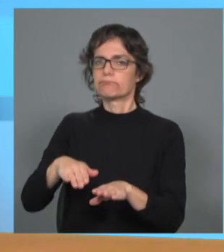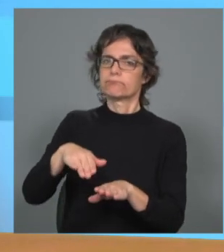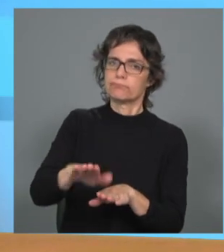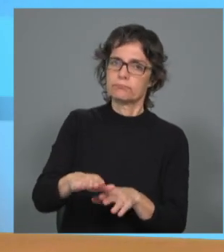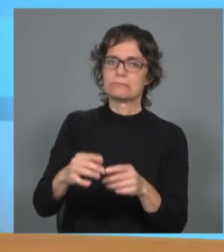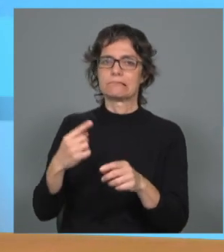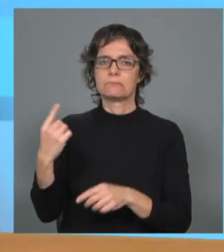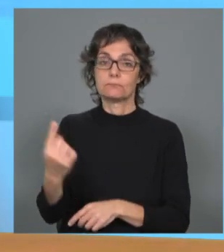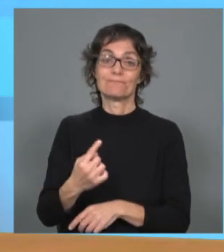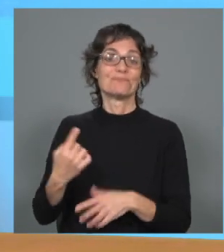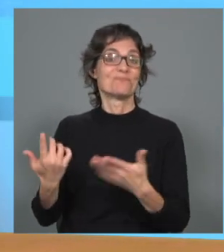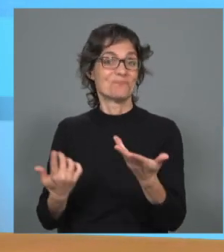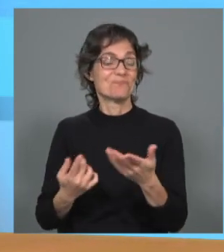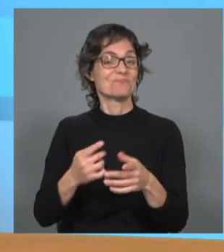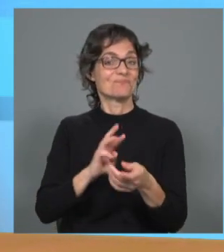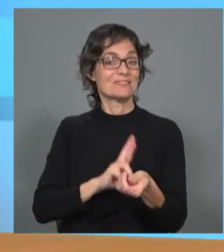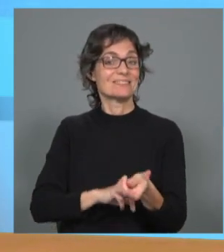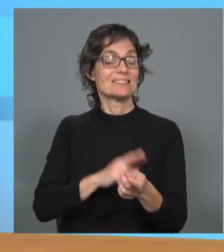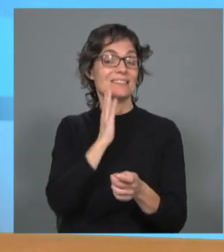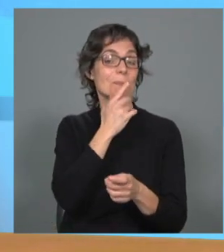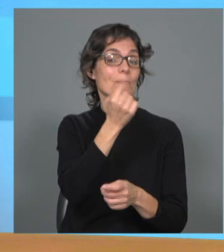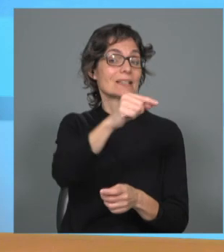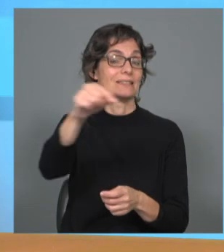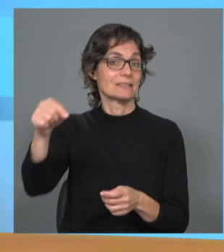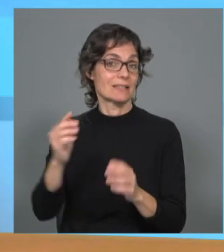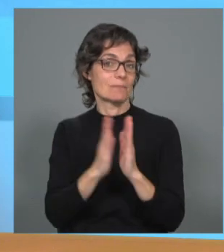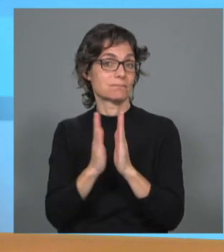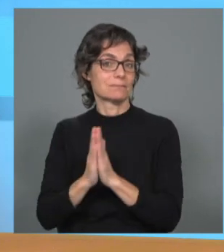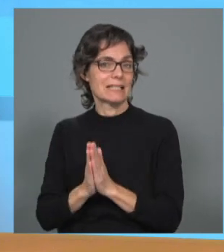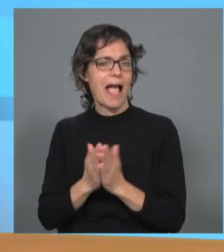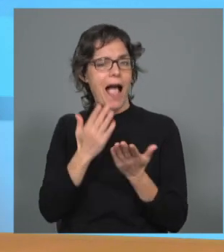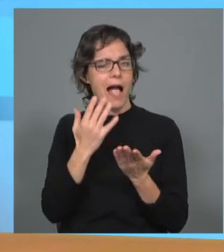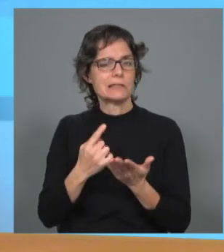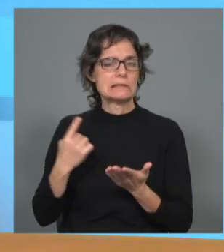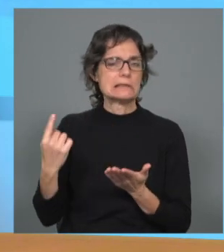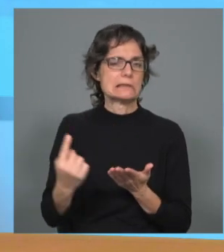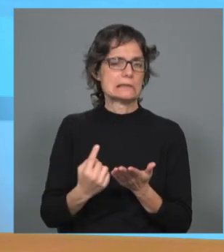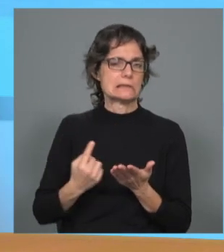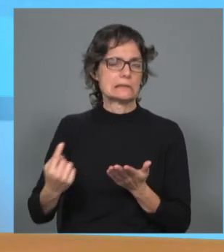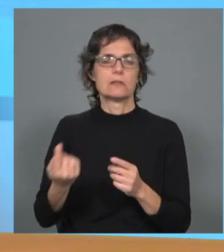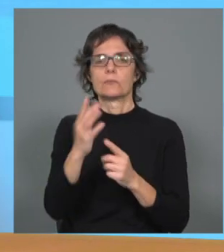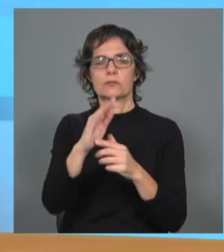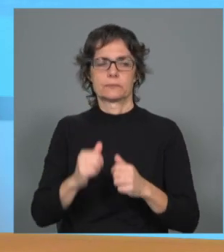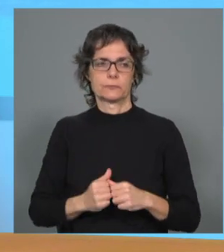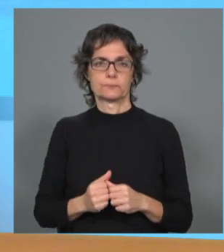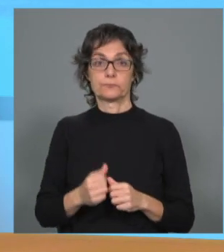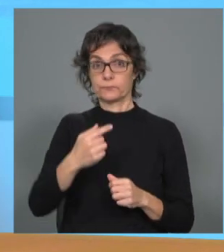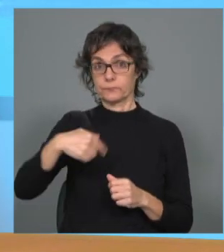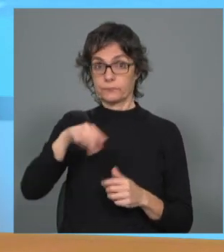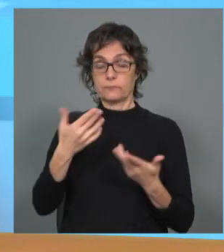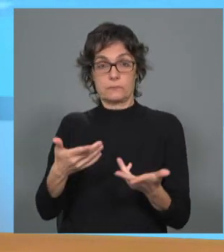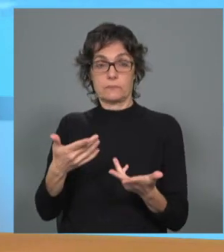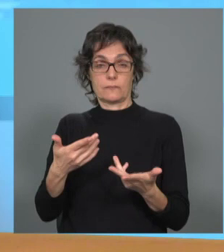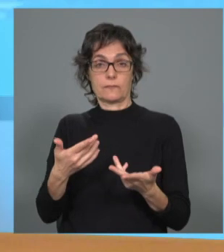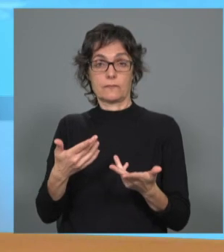sendo diversificado e claramente parece-me um ritmo lento. Porque, note, se nós olharmos para